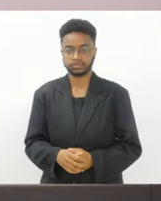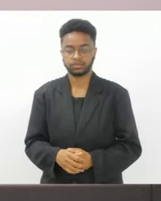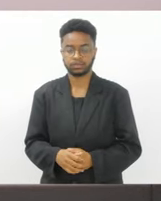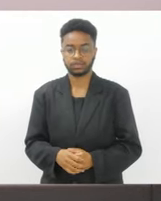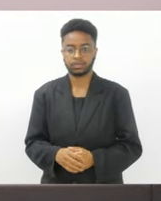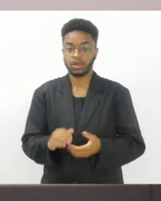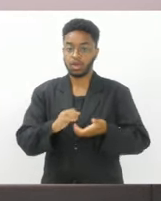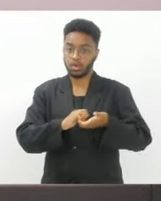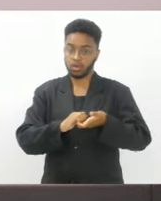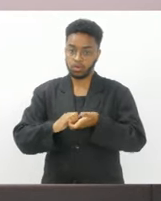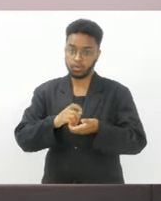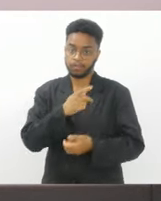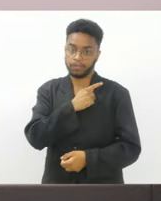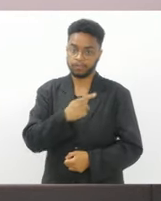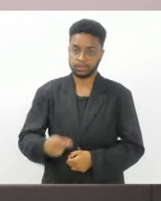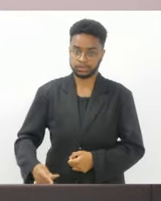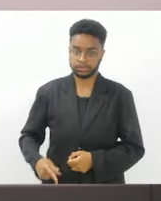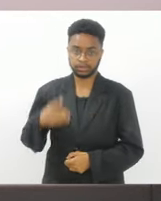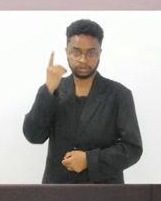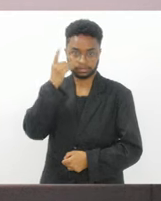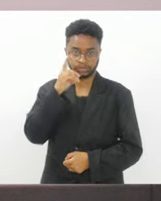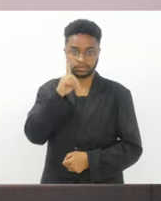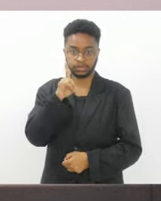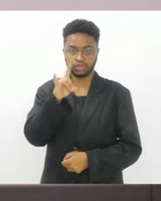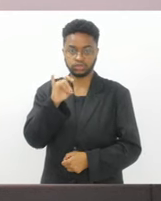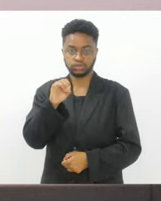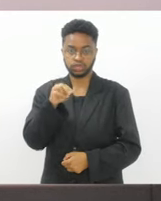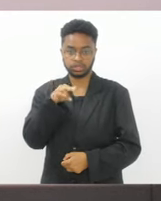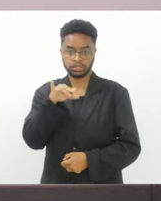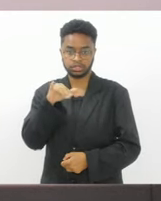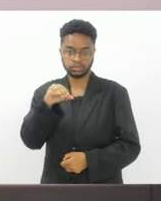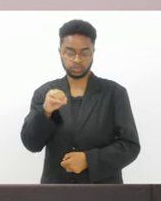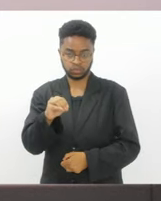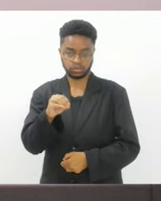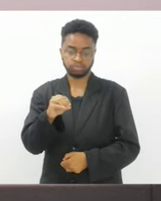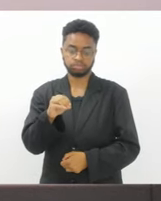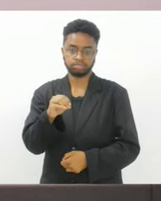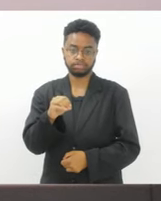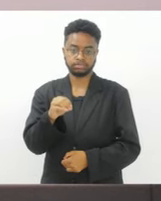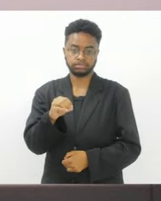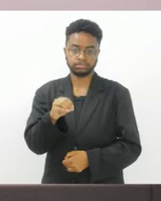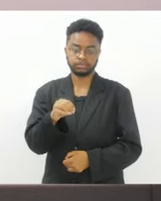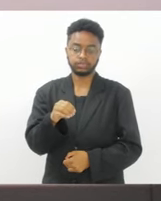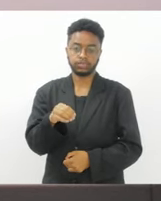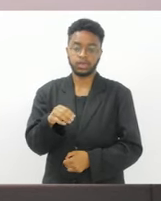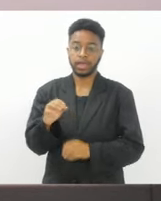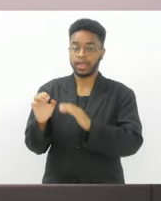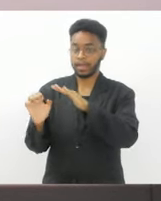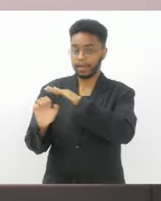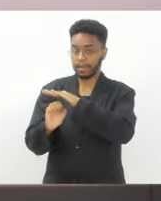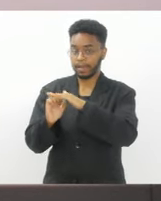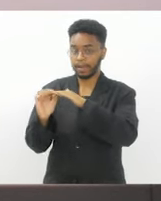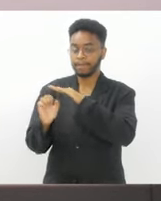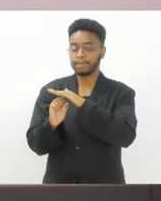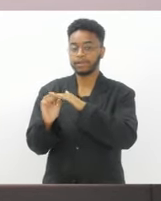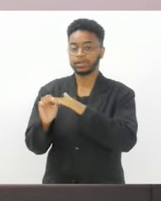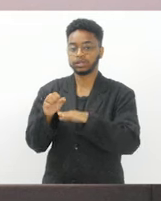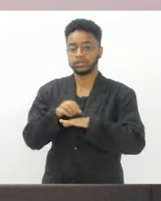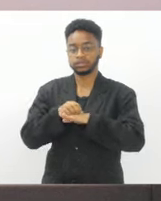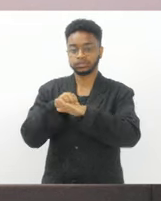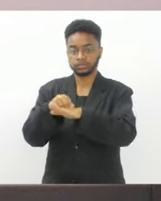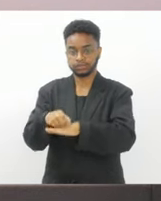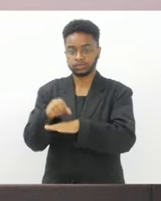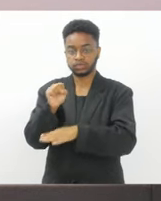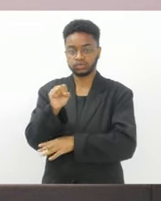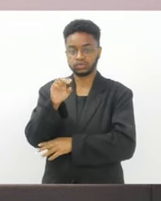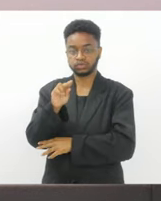Cumprimentando ao presidente Dionísio, cumprimentando cordialmente a Supervia Concessionária de Transporte